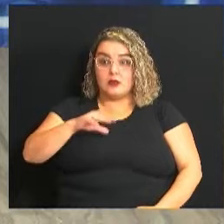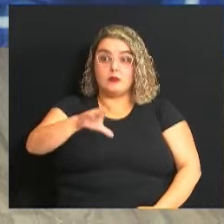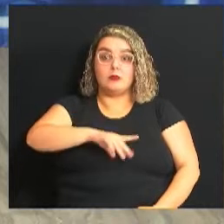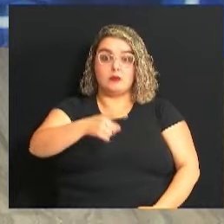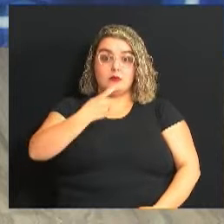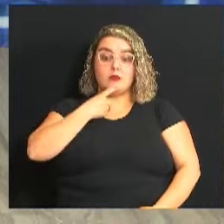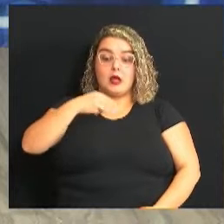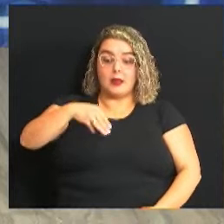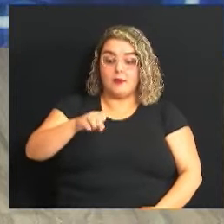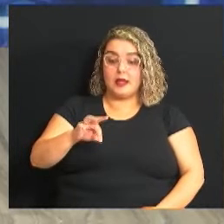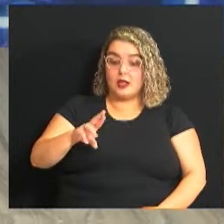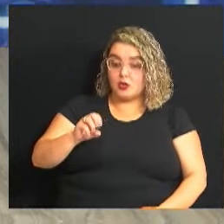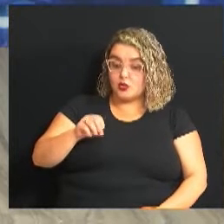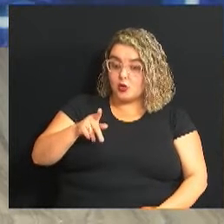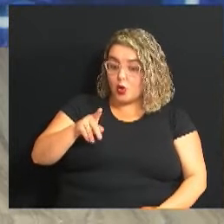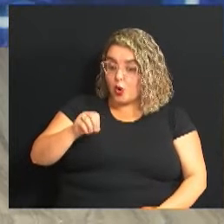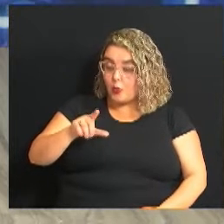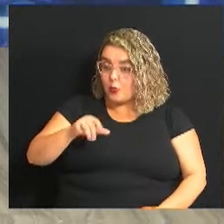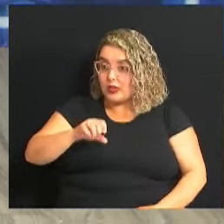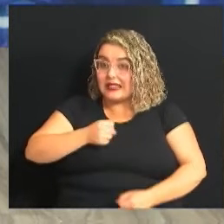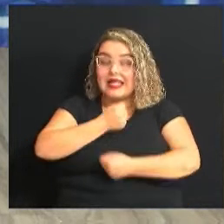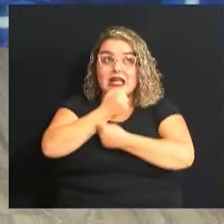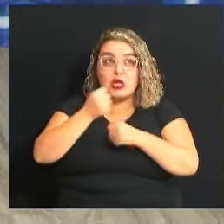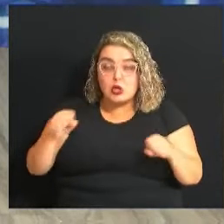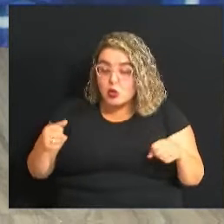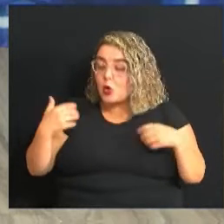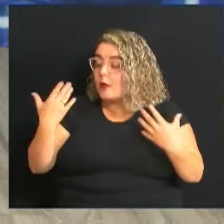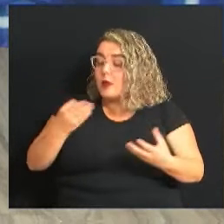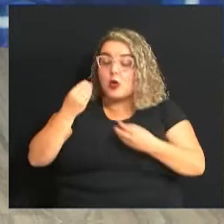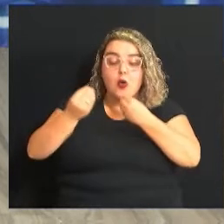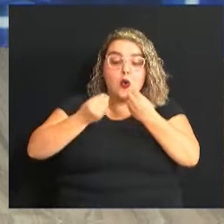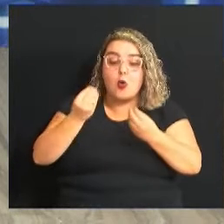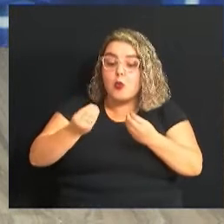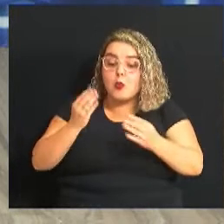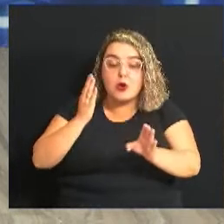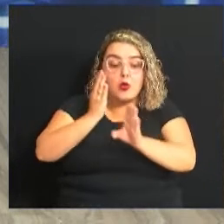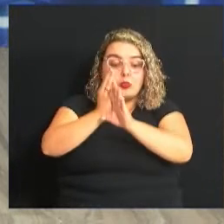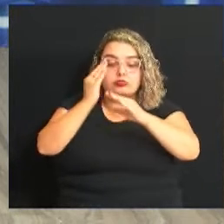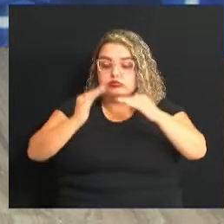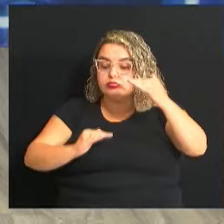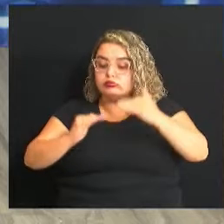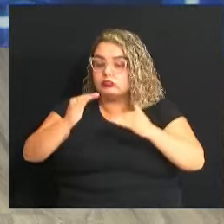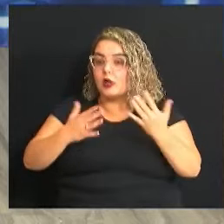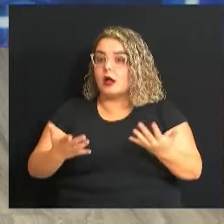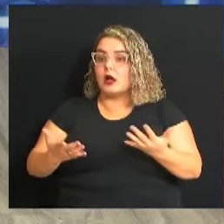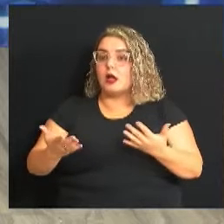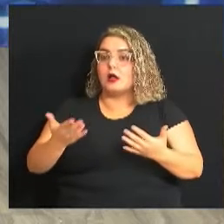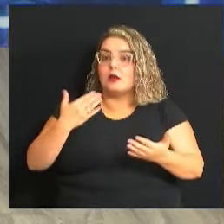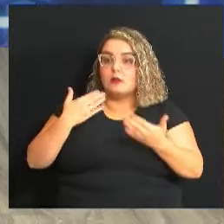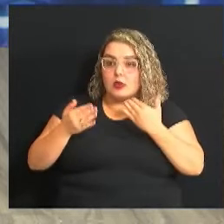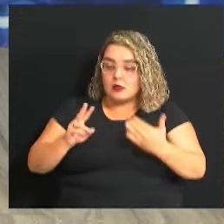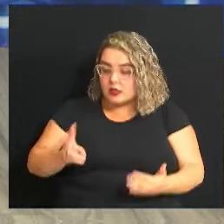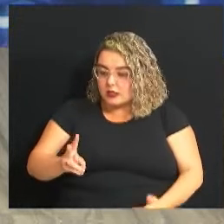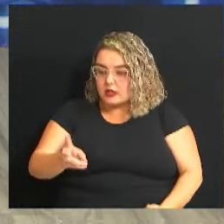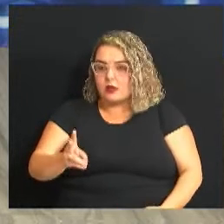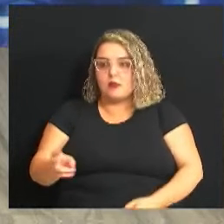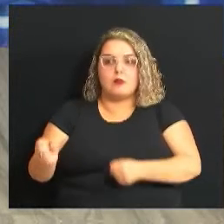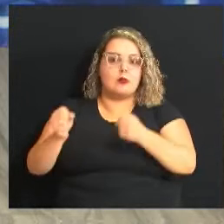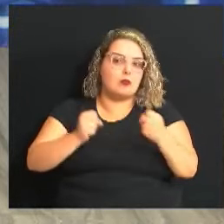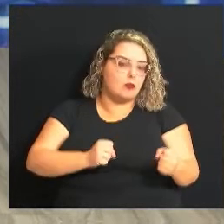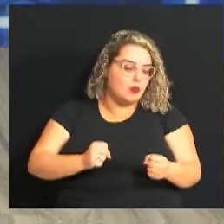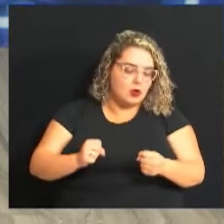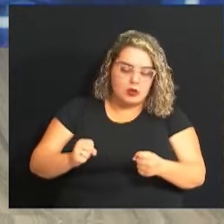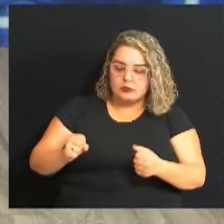metrópole desse tamanho, né, Eliane? E aí, como achar esse equilíbrio? Tem que ter uma conversa constante entre poder público,